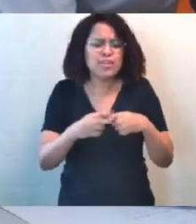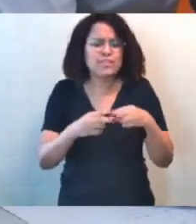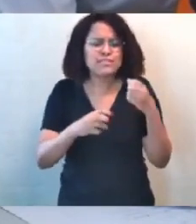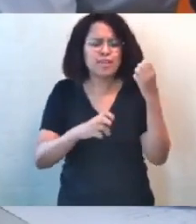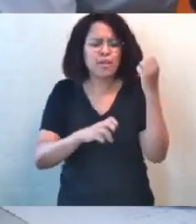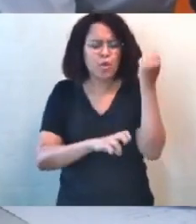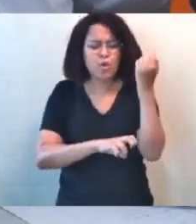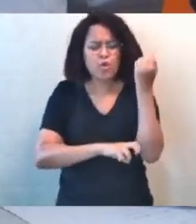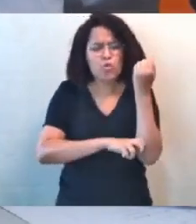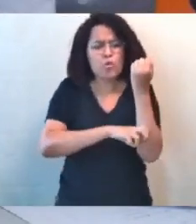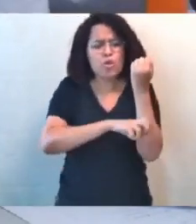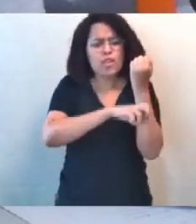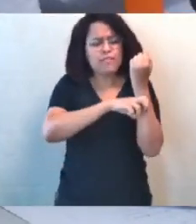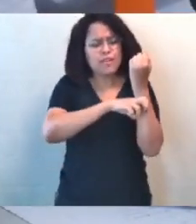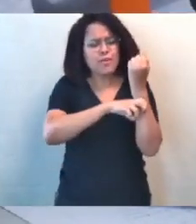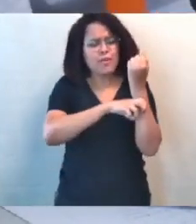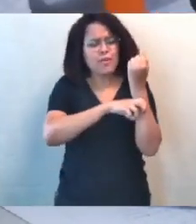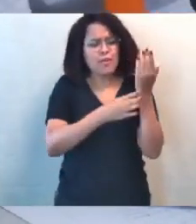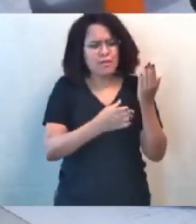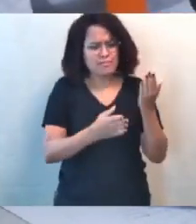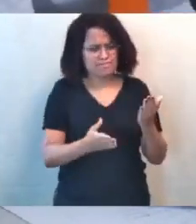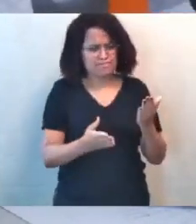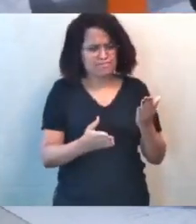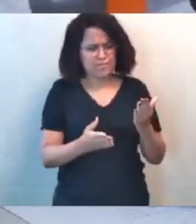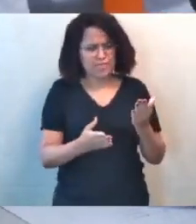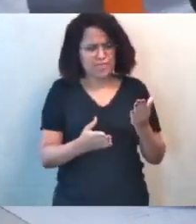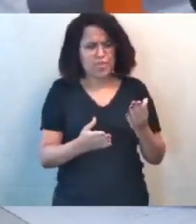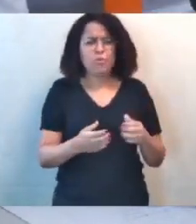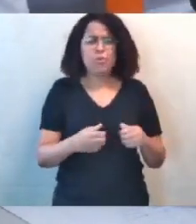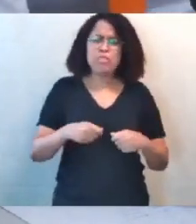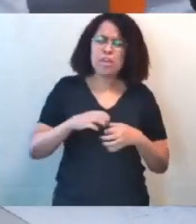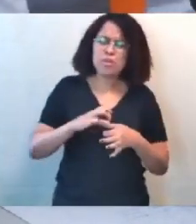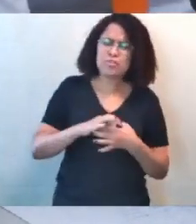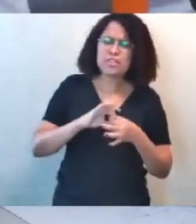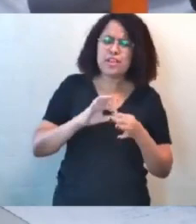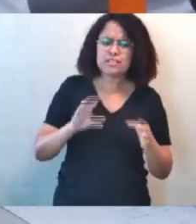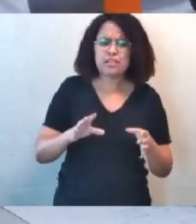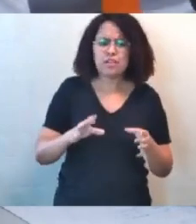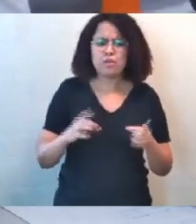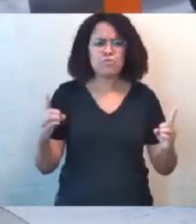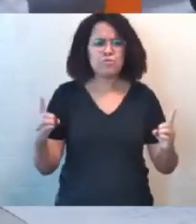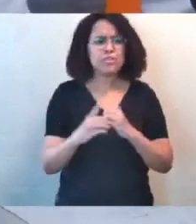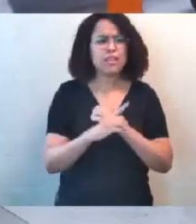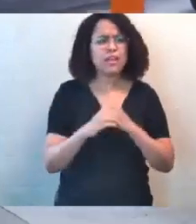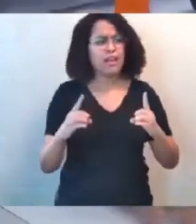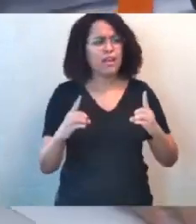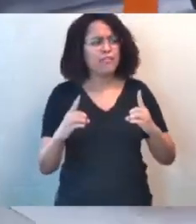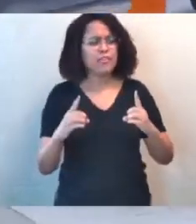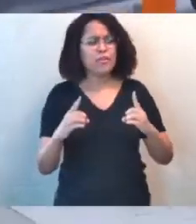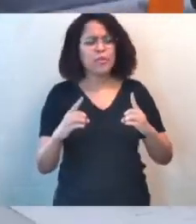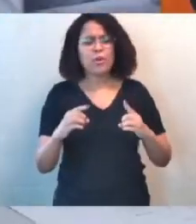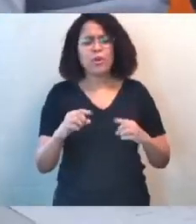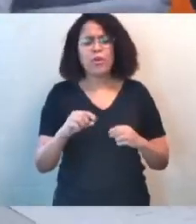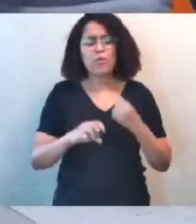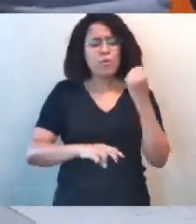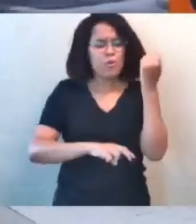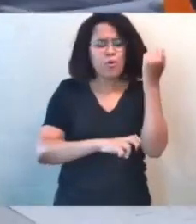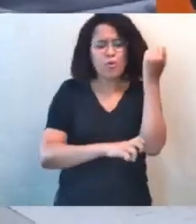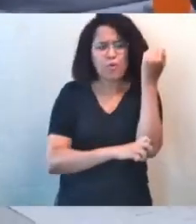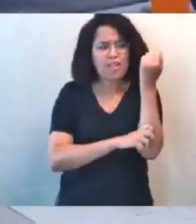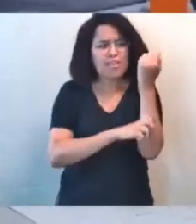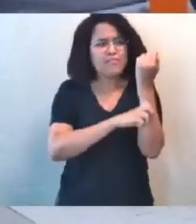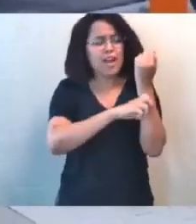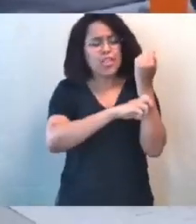autorização de tráfego. Quando tem autorização de tráfego, o ônibus do elevador não funciona. Hoje, para o usuário chegar até a CPI, não